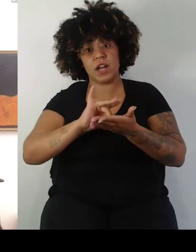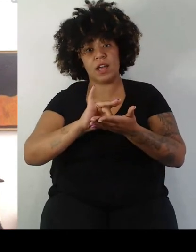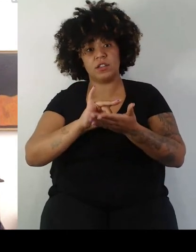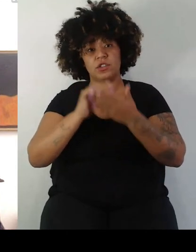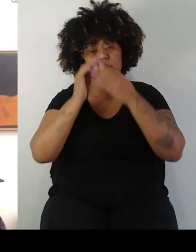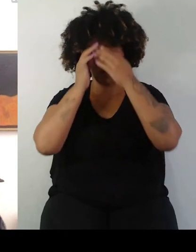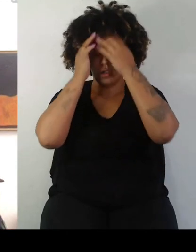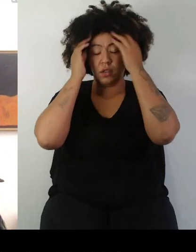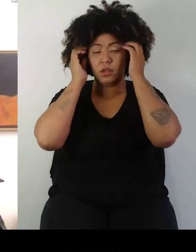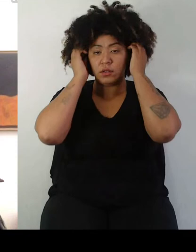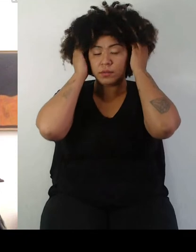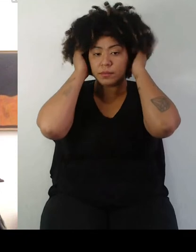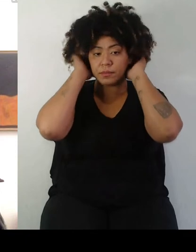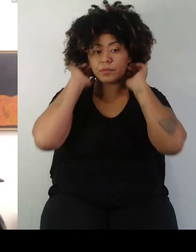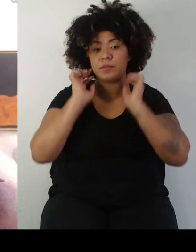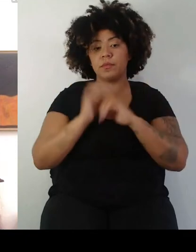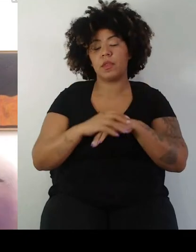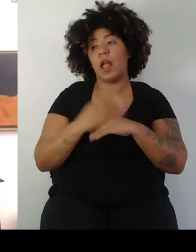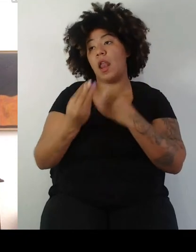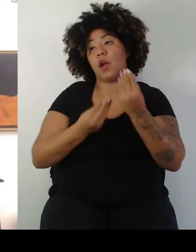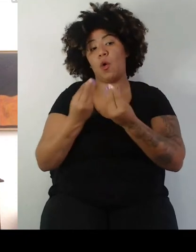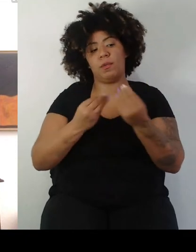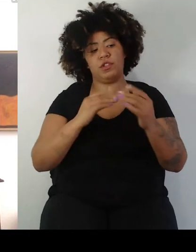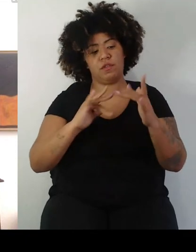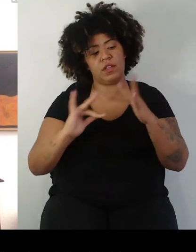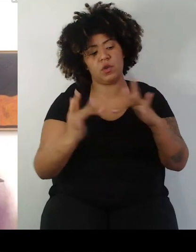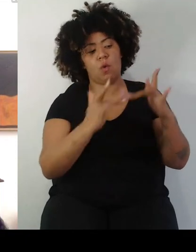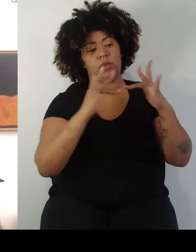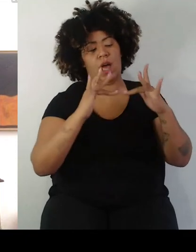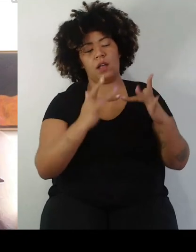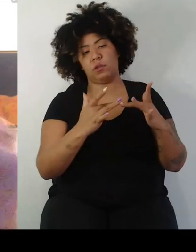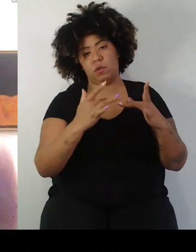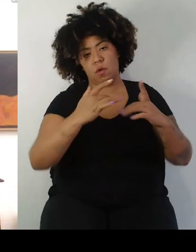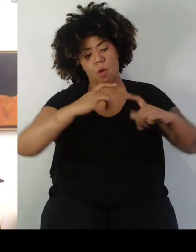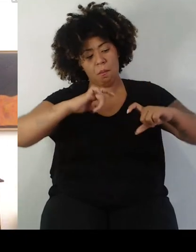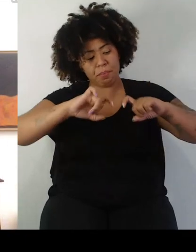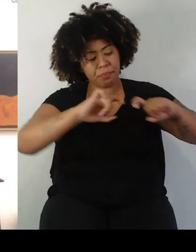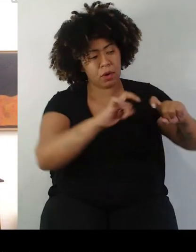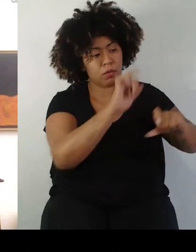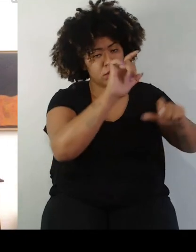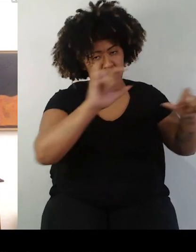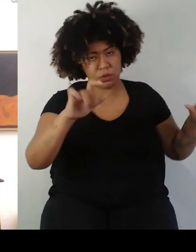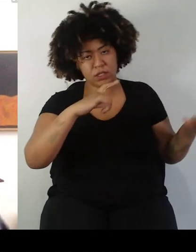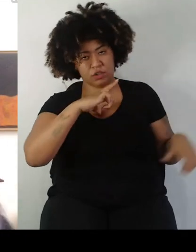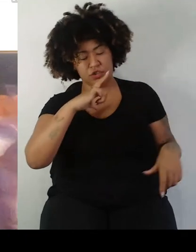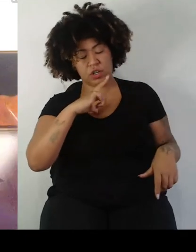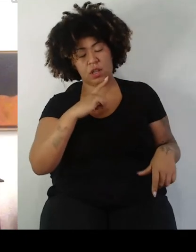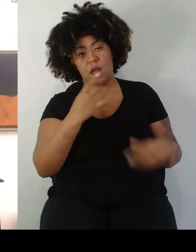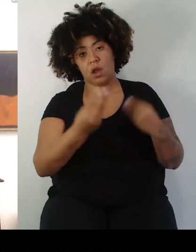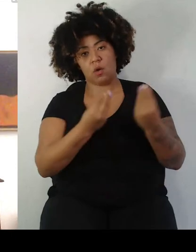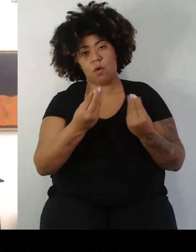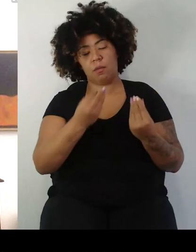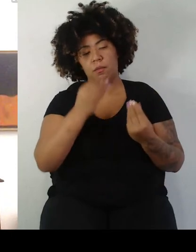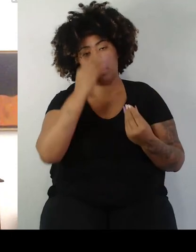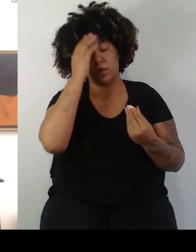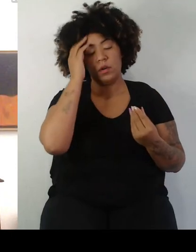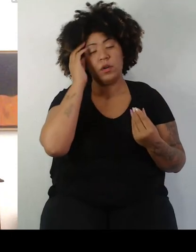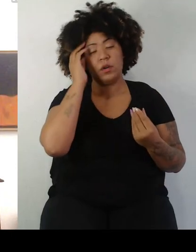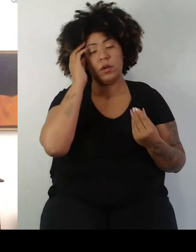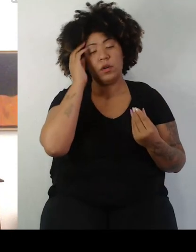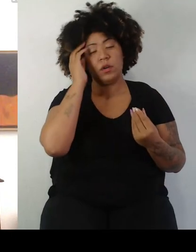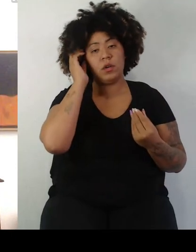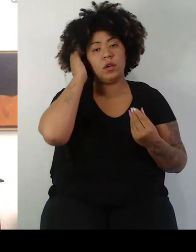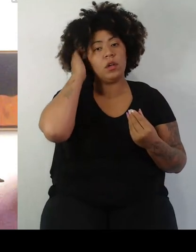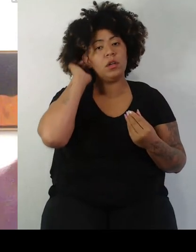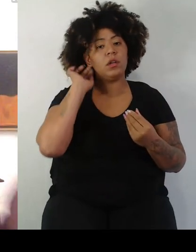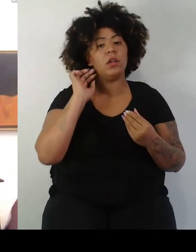muito a sua vida amorosa ele forçava ao ponto de fachada da pessoa cair